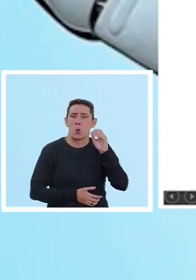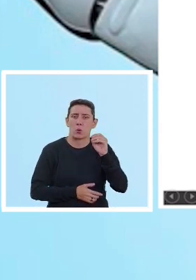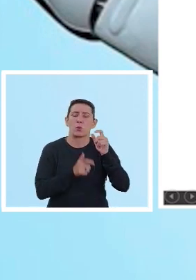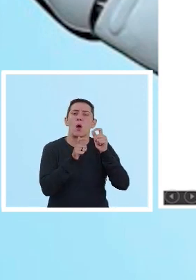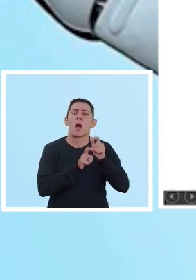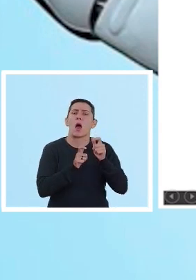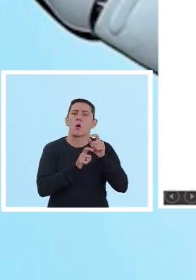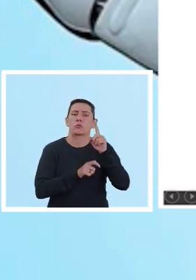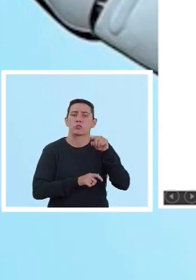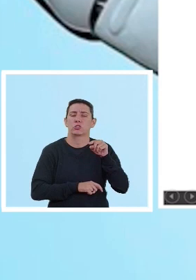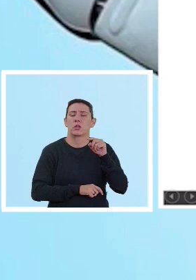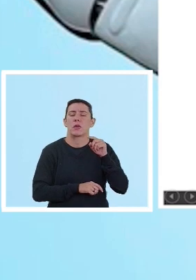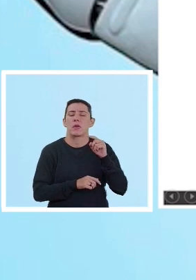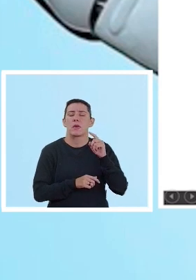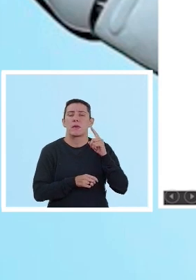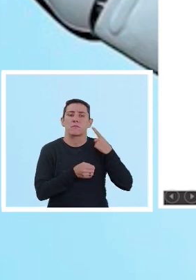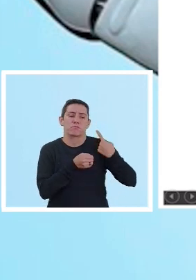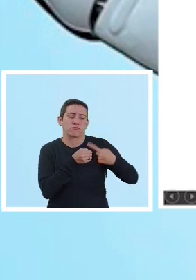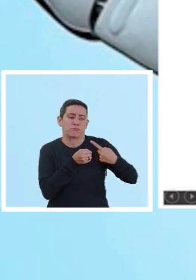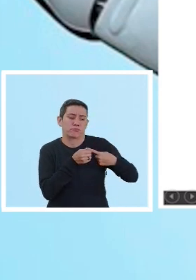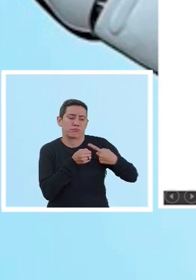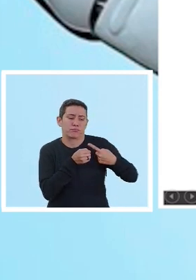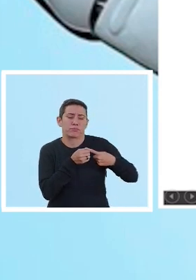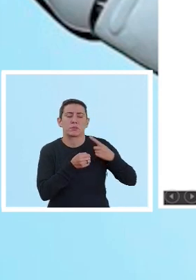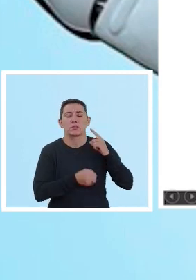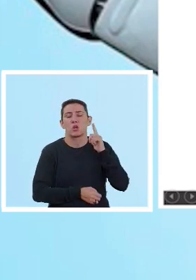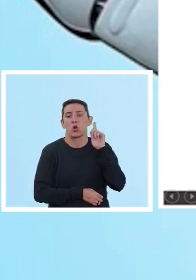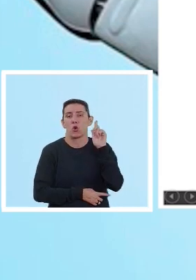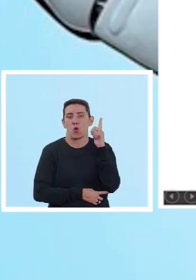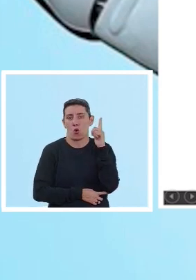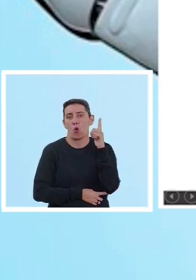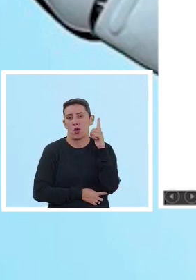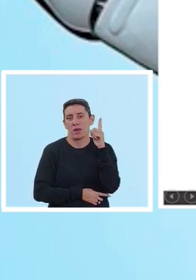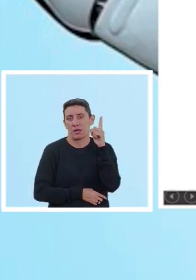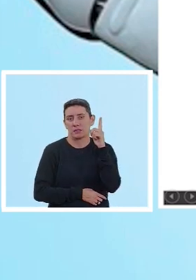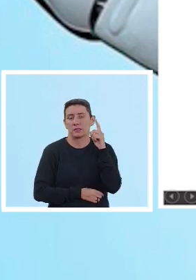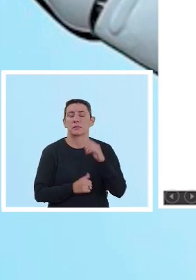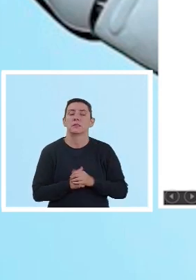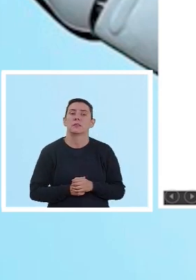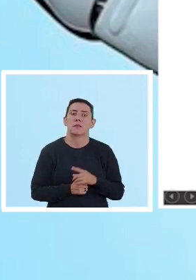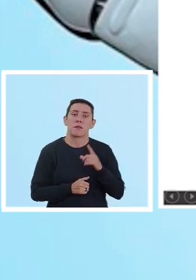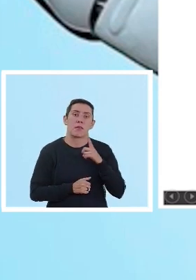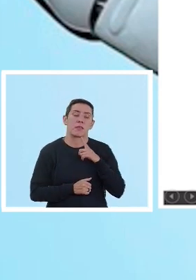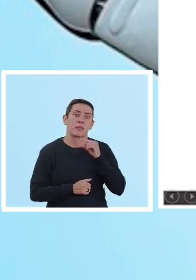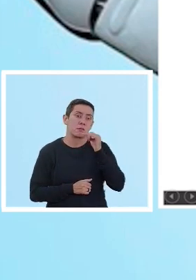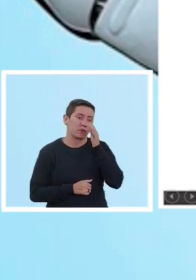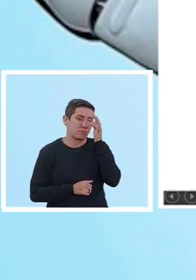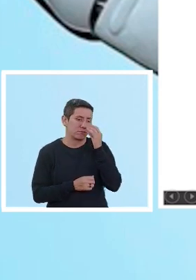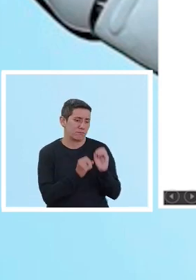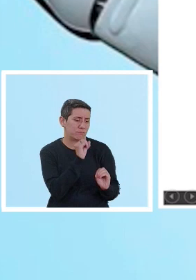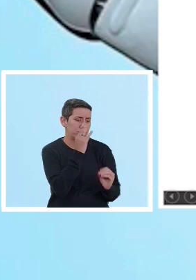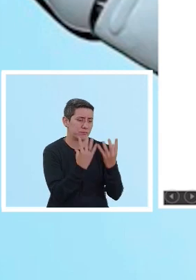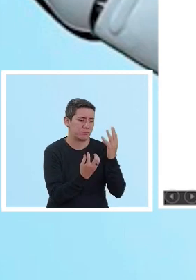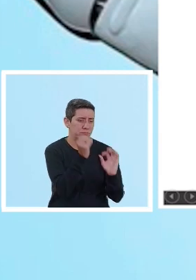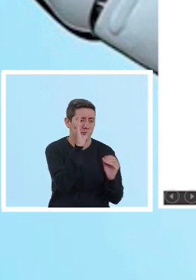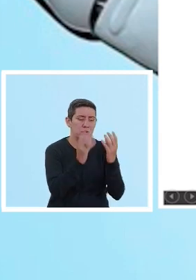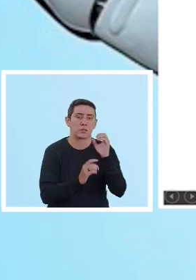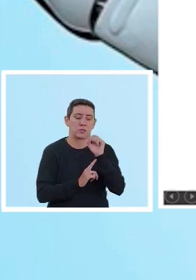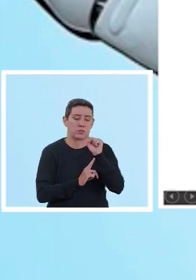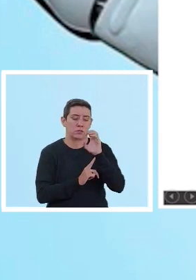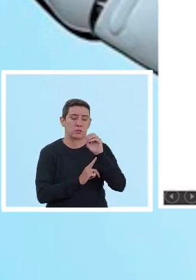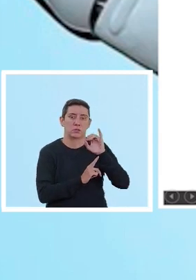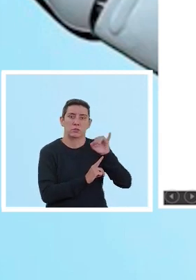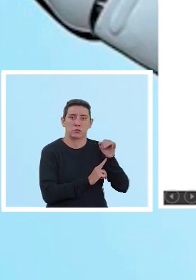Goiás uma fazenda que tem lá o pessoal tem bastante plantação de soja naquela região e uma